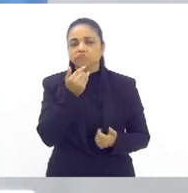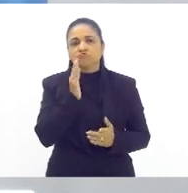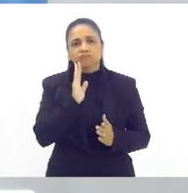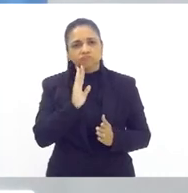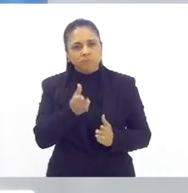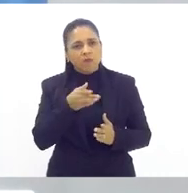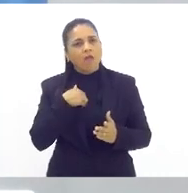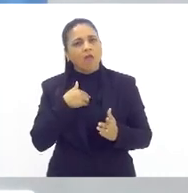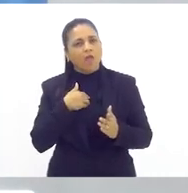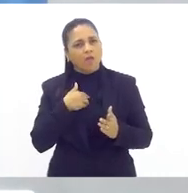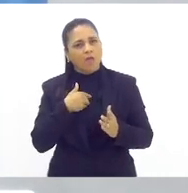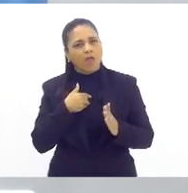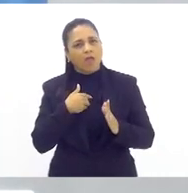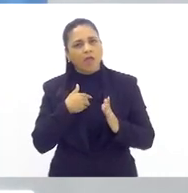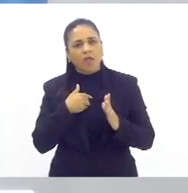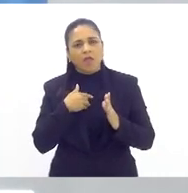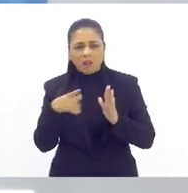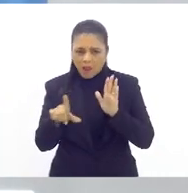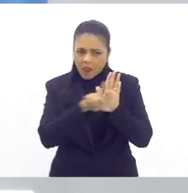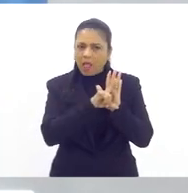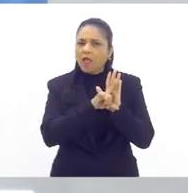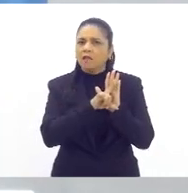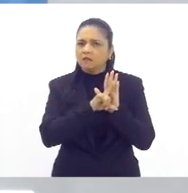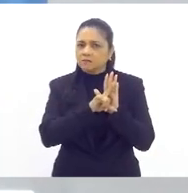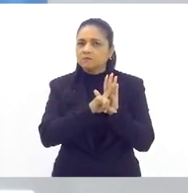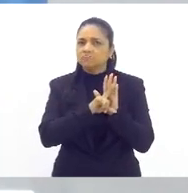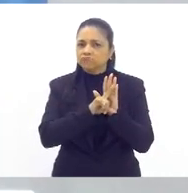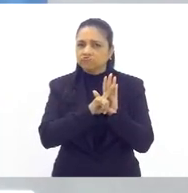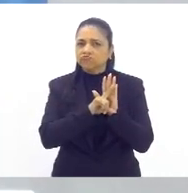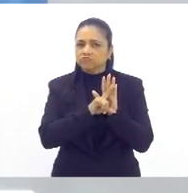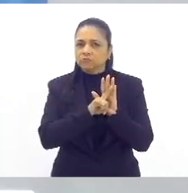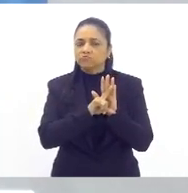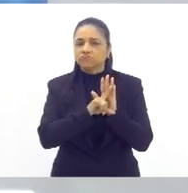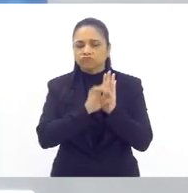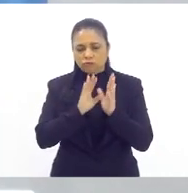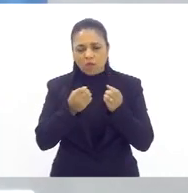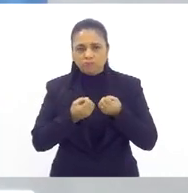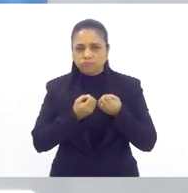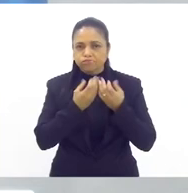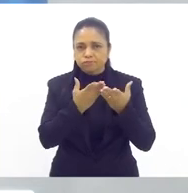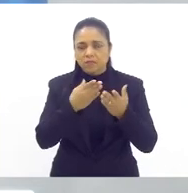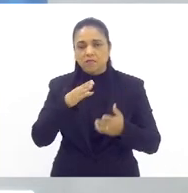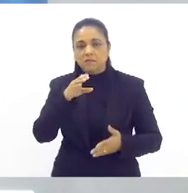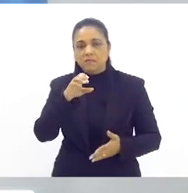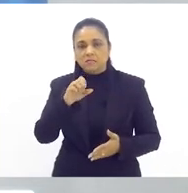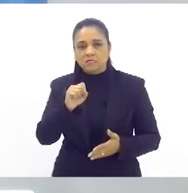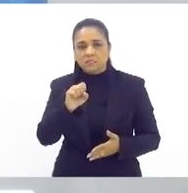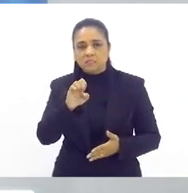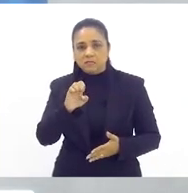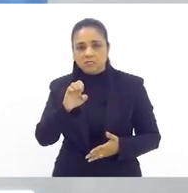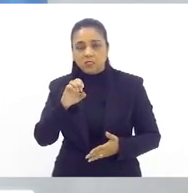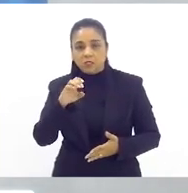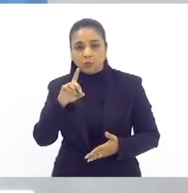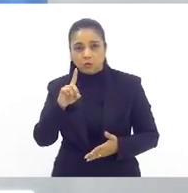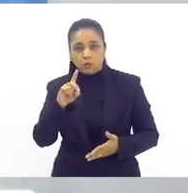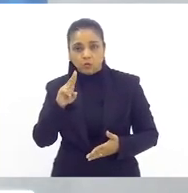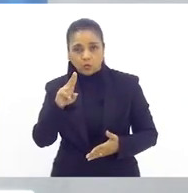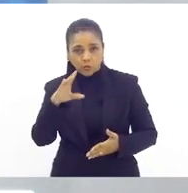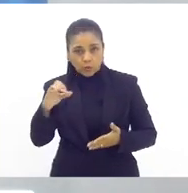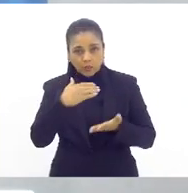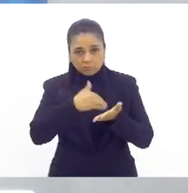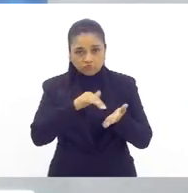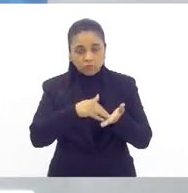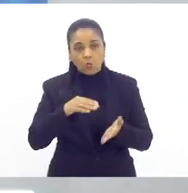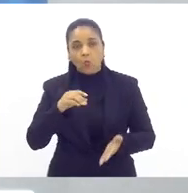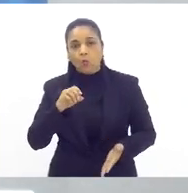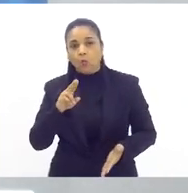de fato é em lei né a gente tem aqui o benefício concedido a Seduc a UERJ a UEF e